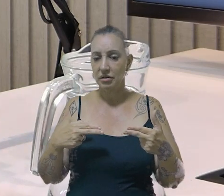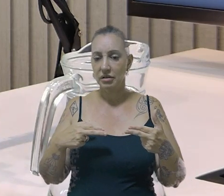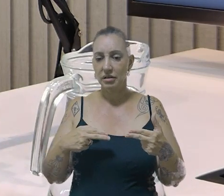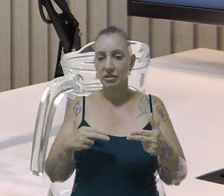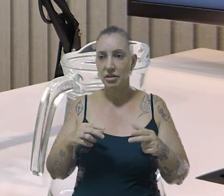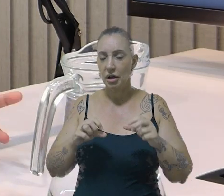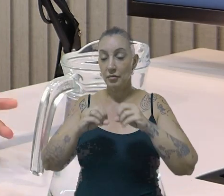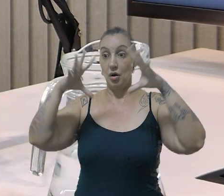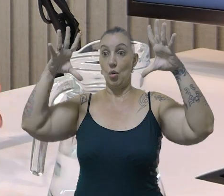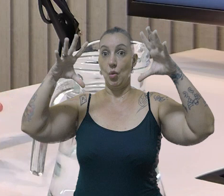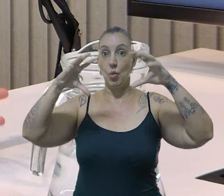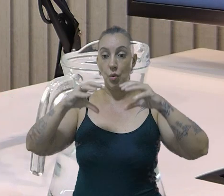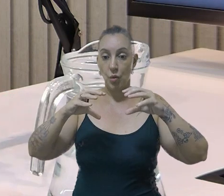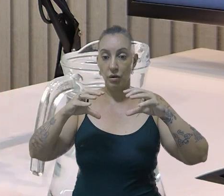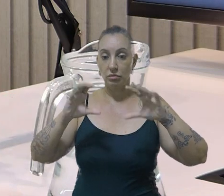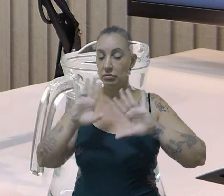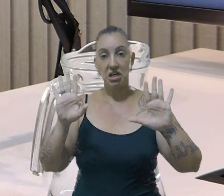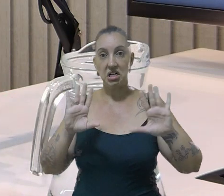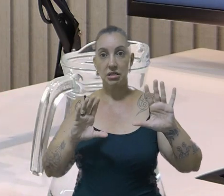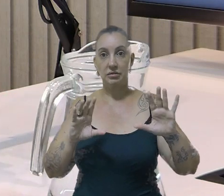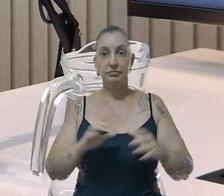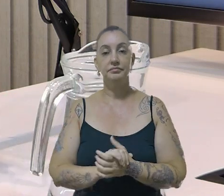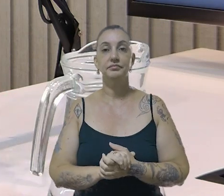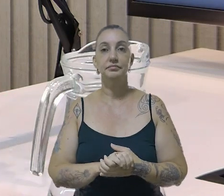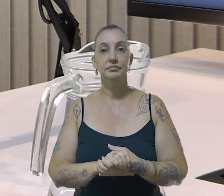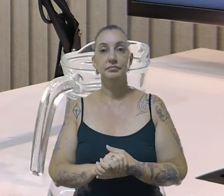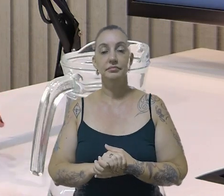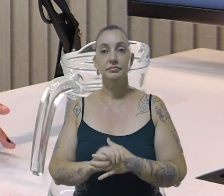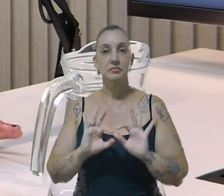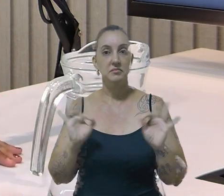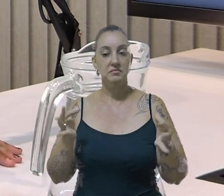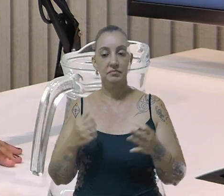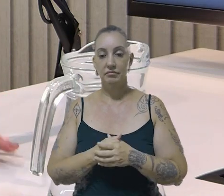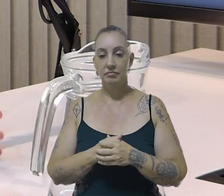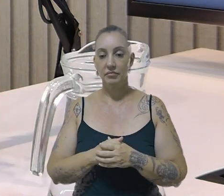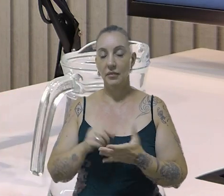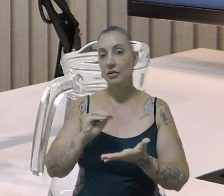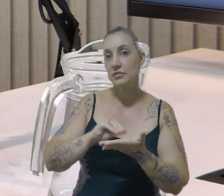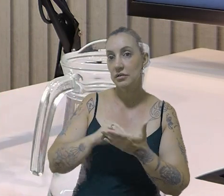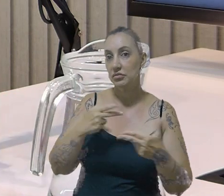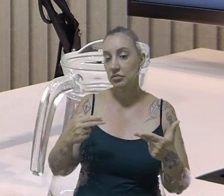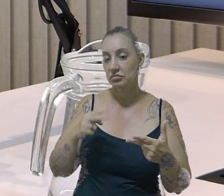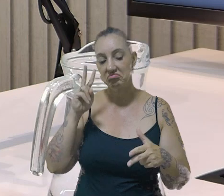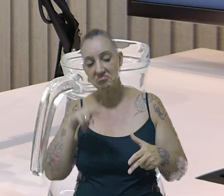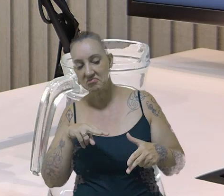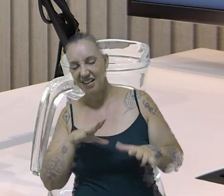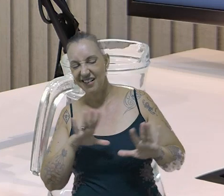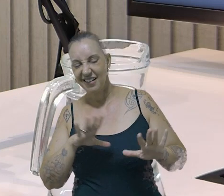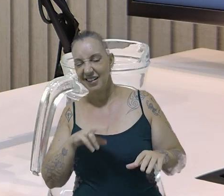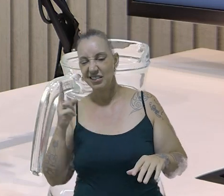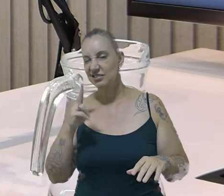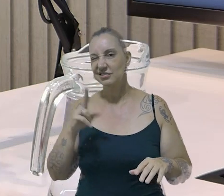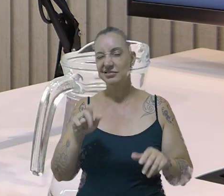intensidade do desenho assim nada eh uma coisa que faltou eu também olhei assim falei assim ah eu acho que não Era